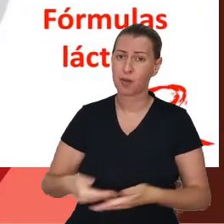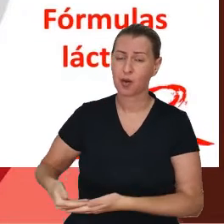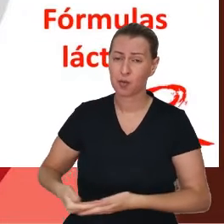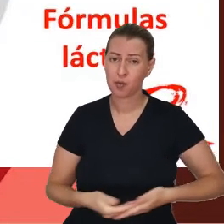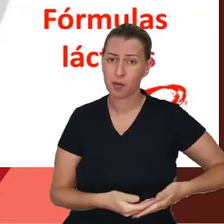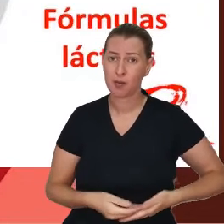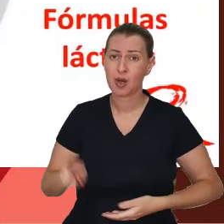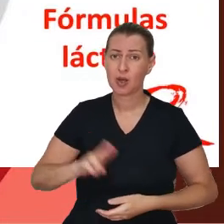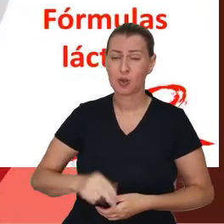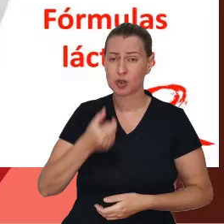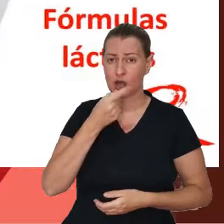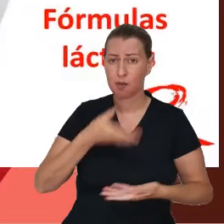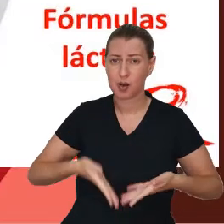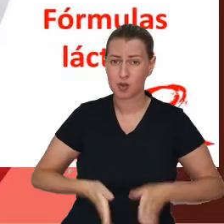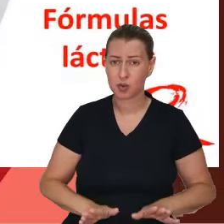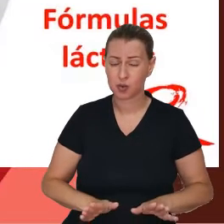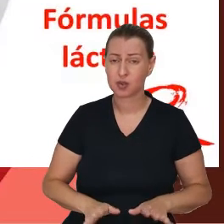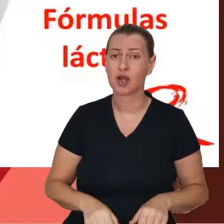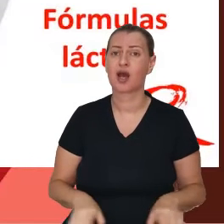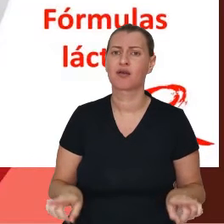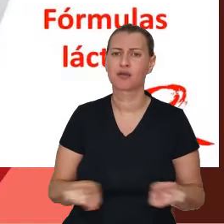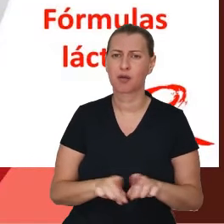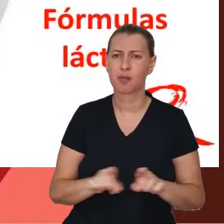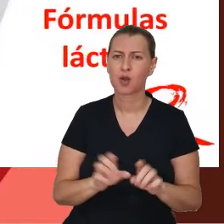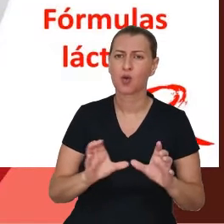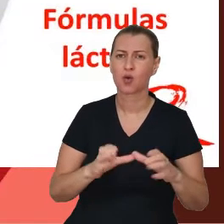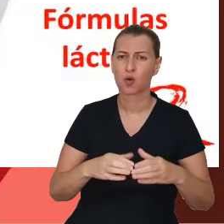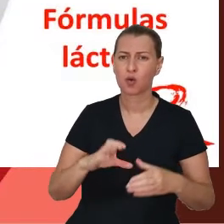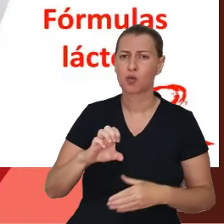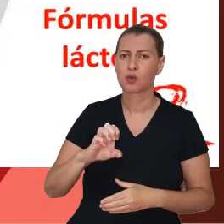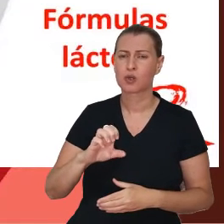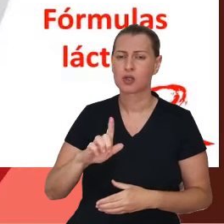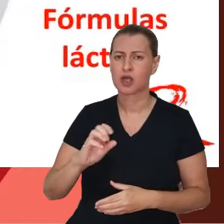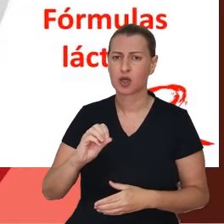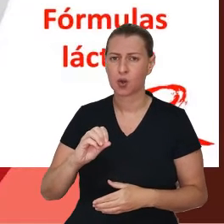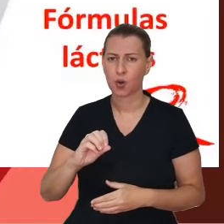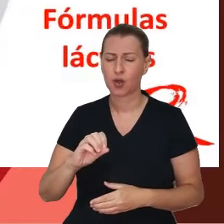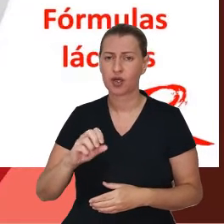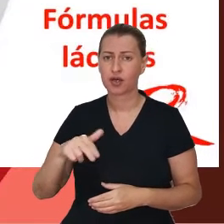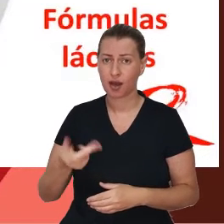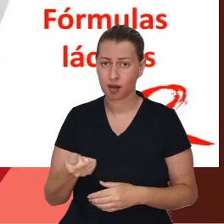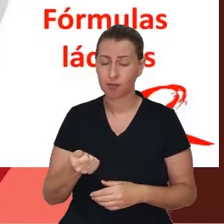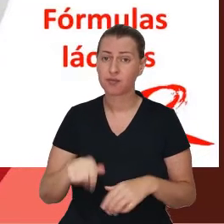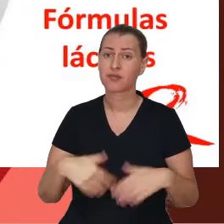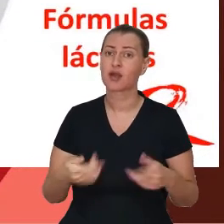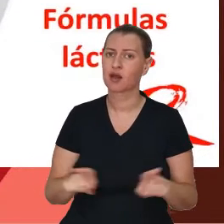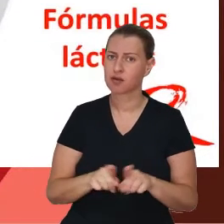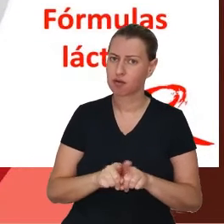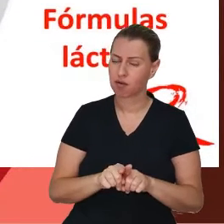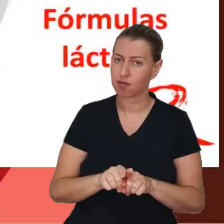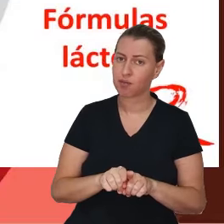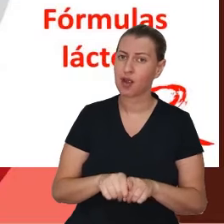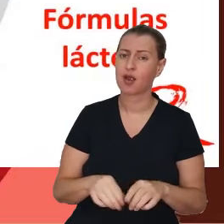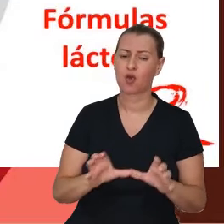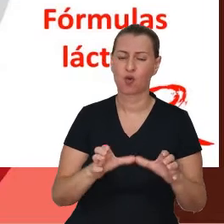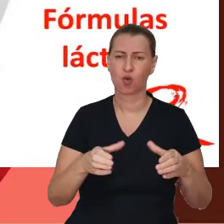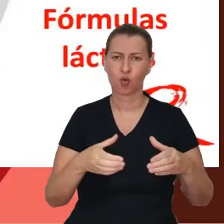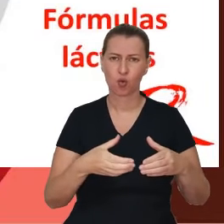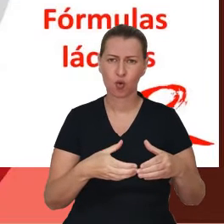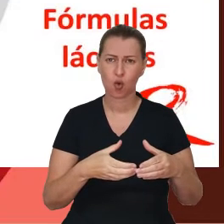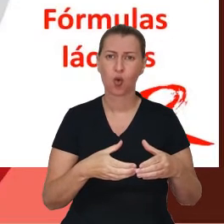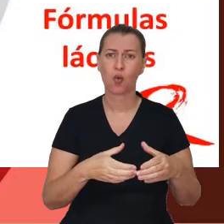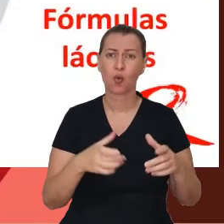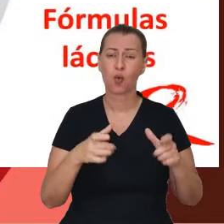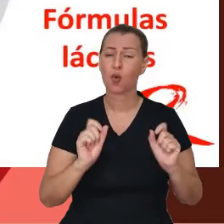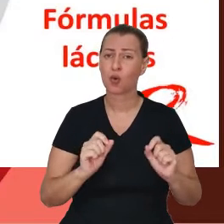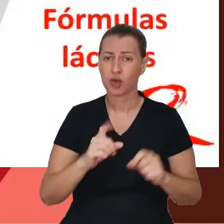rede cegonha é muito importante, não só o pré-natal, mas o parto. As equipes dos centros obstétricos, das maternidades,